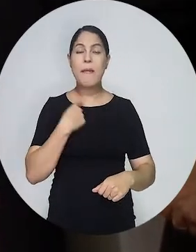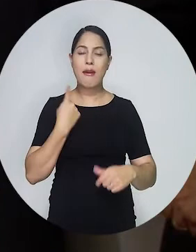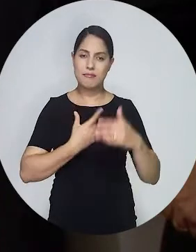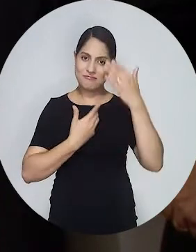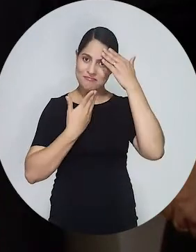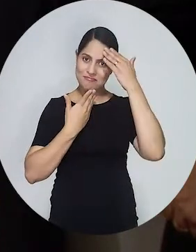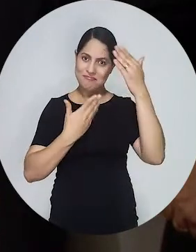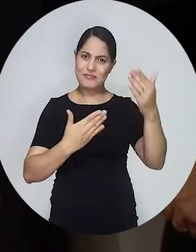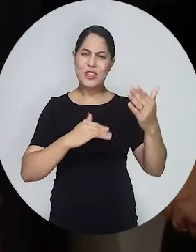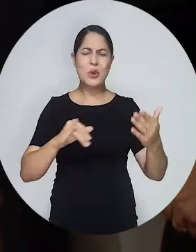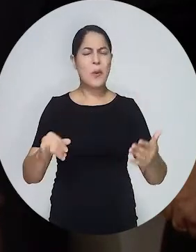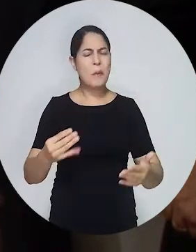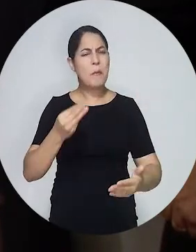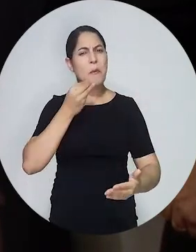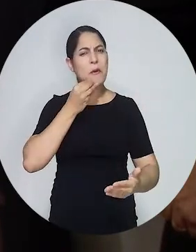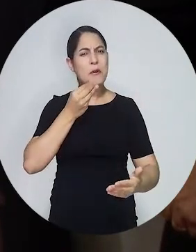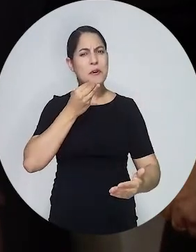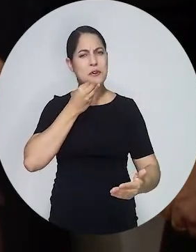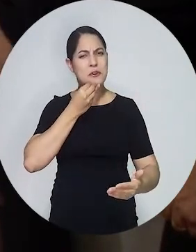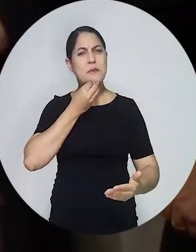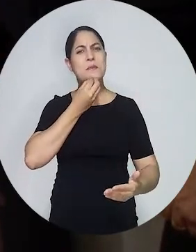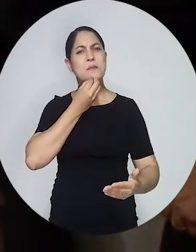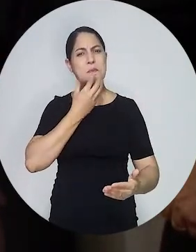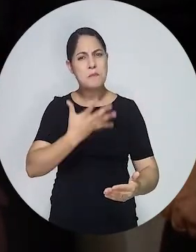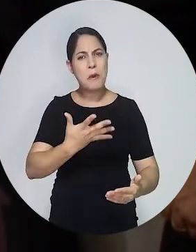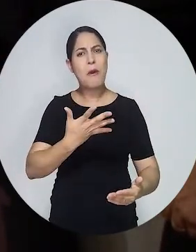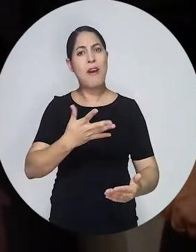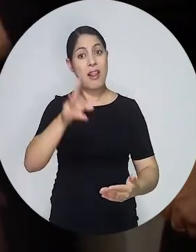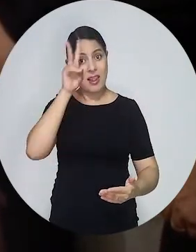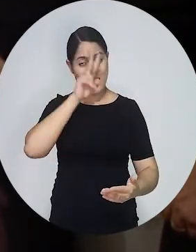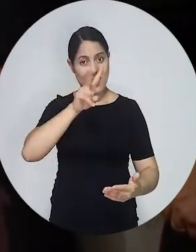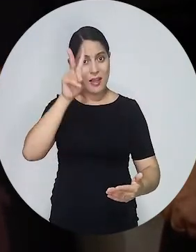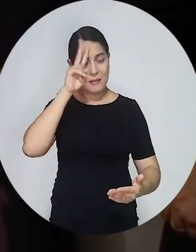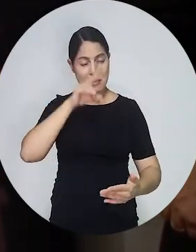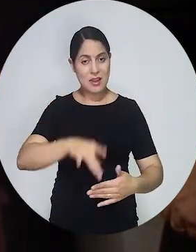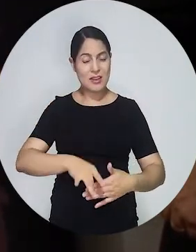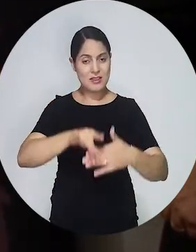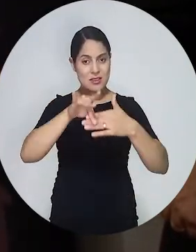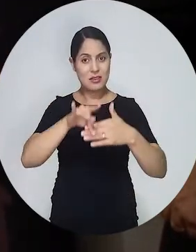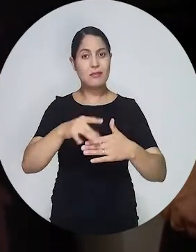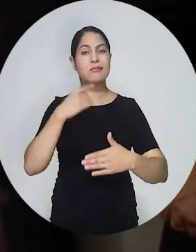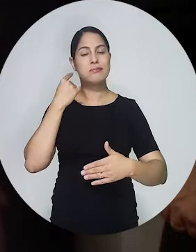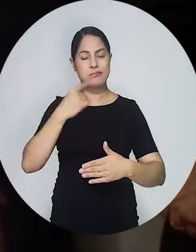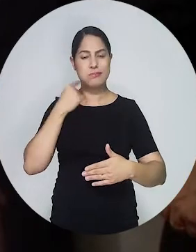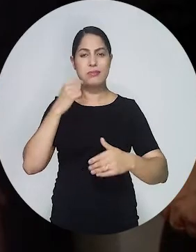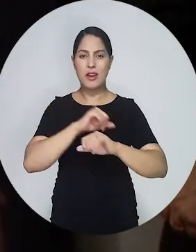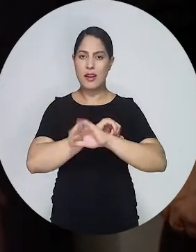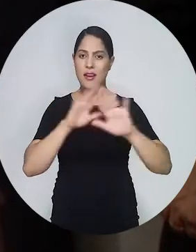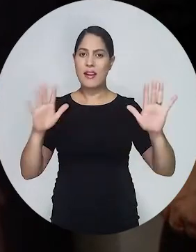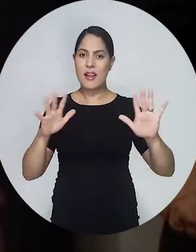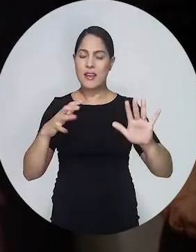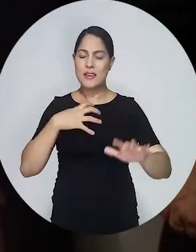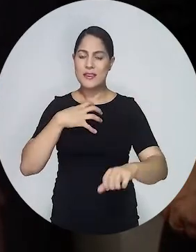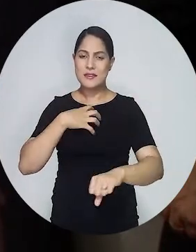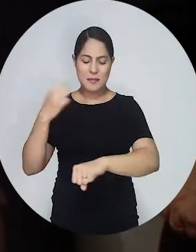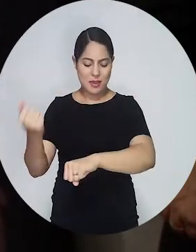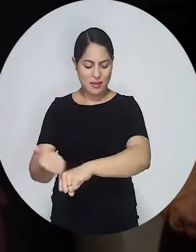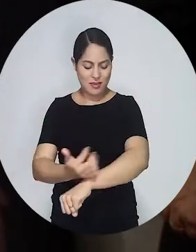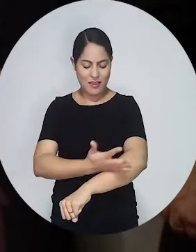brasileira, quero registrar a nossa imensa gratidão pela oportunidade de eternizar a memória de um grande líder da